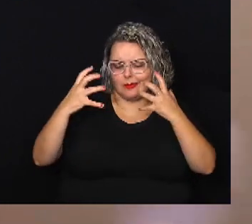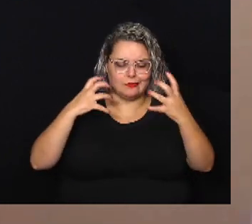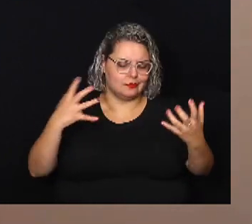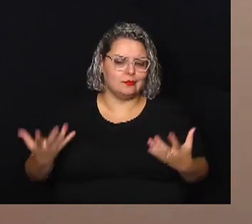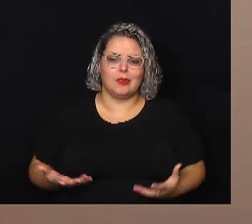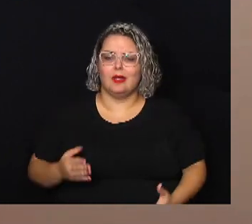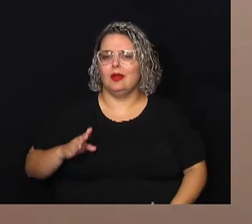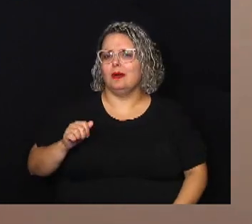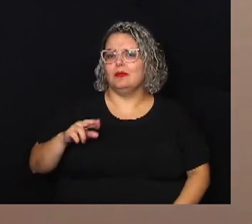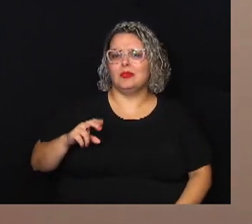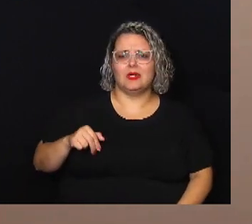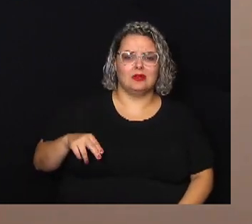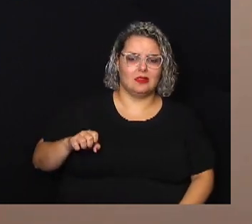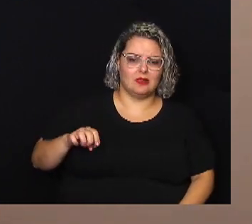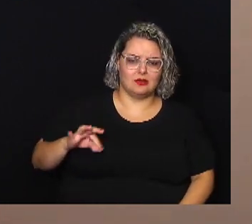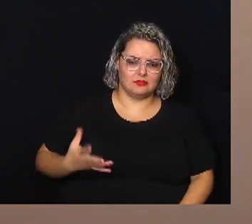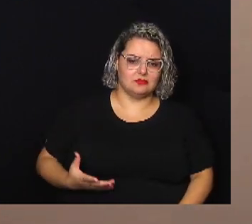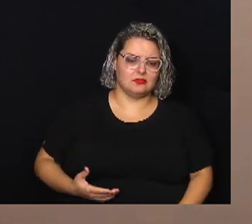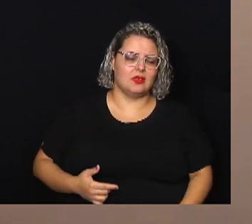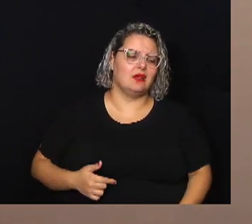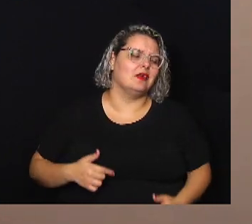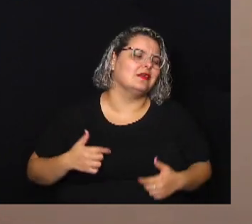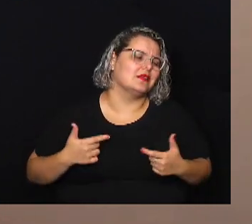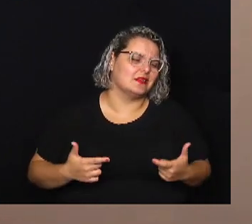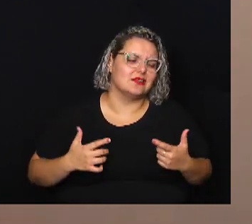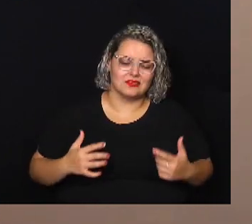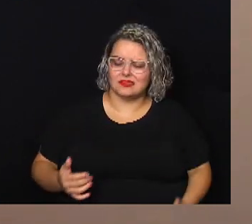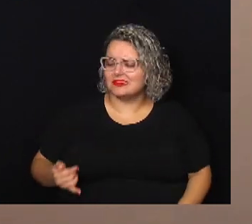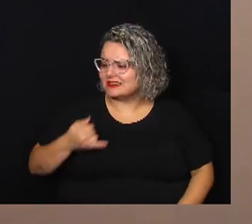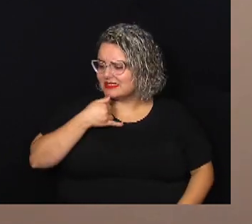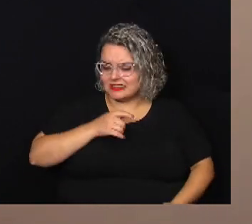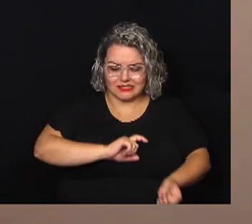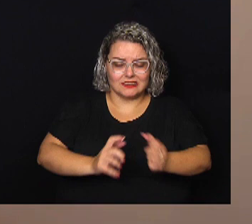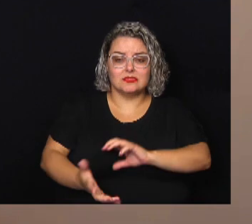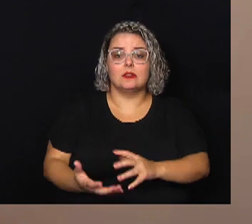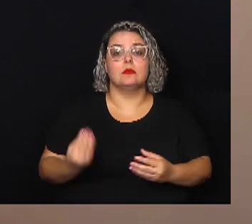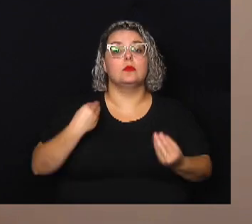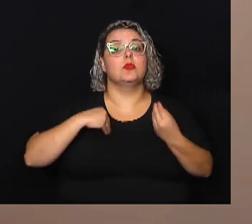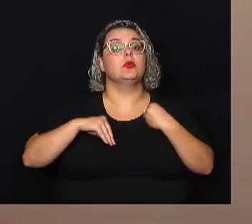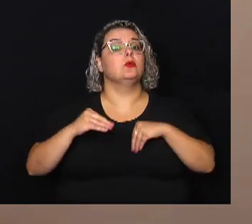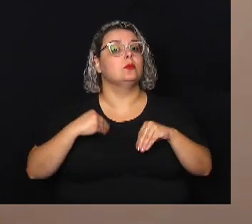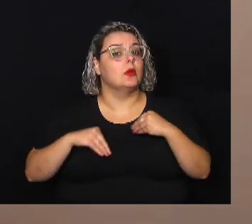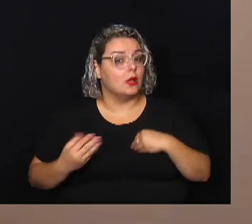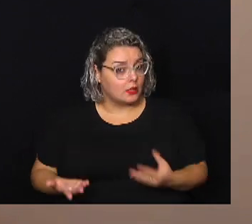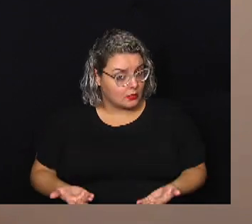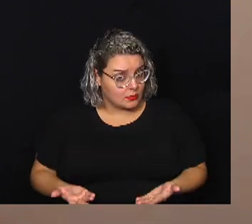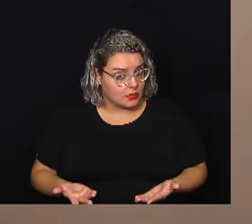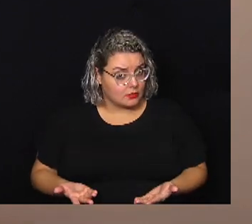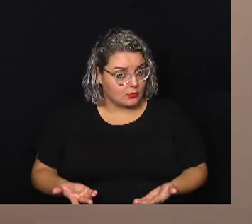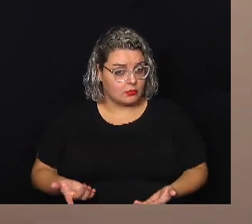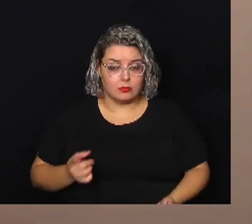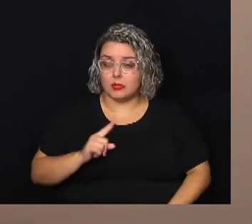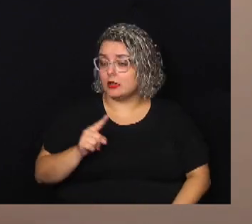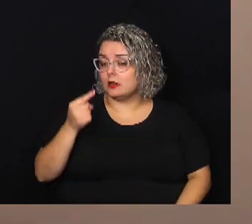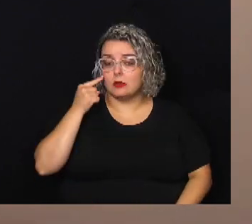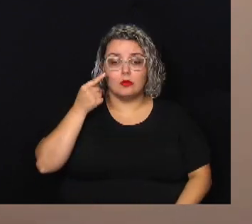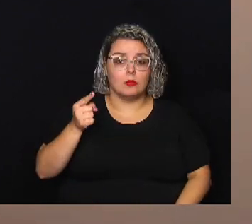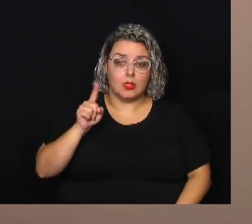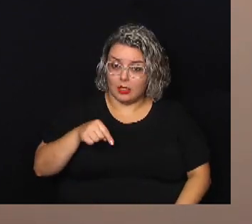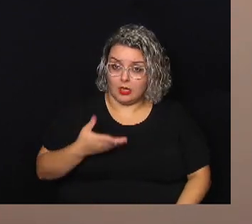burnout, chateado, você acaba emagrecendo por um quadro depressivo. Mas não pensem que é